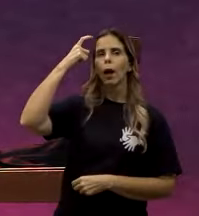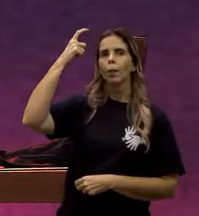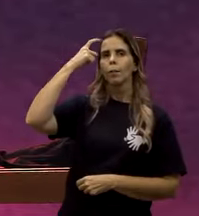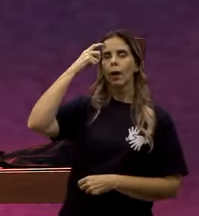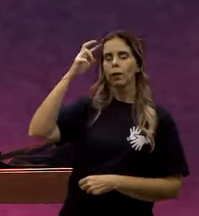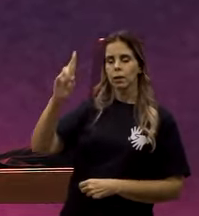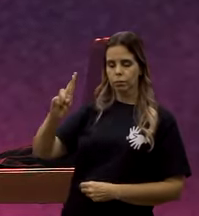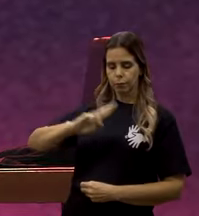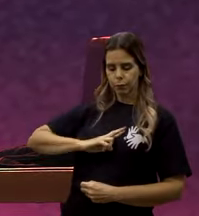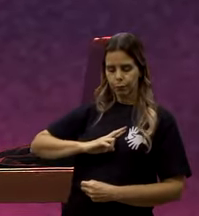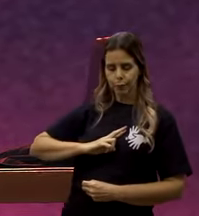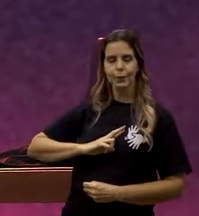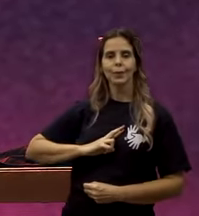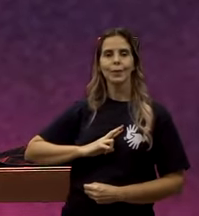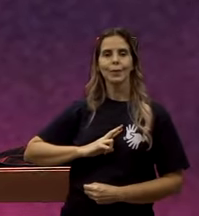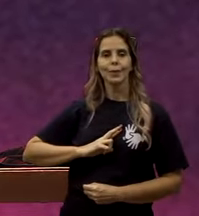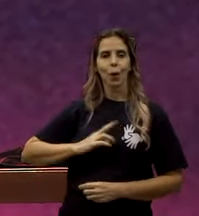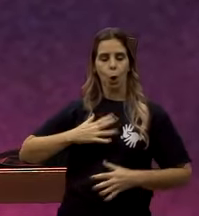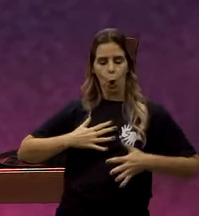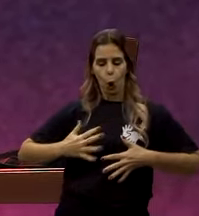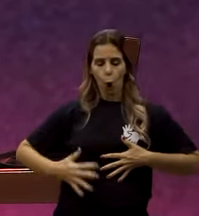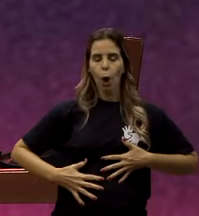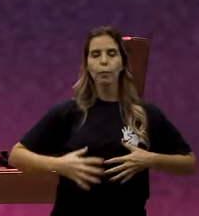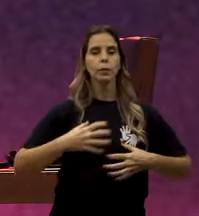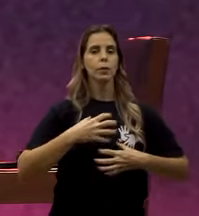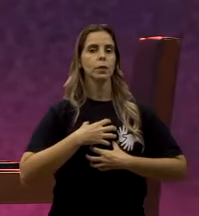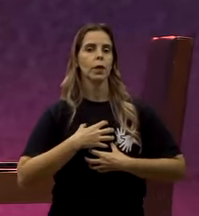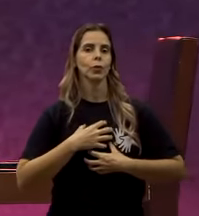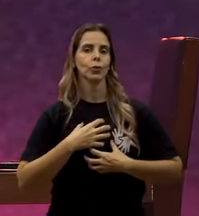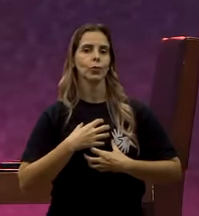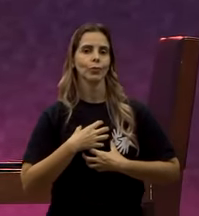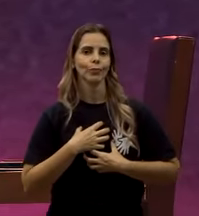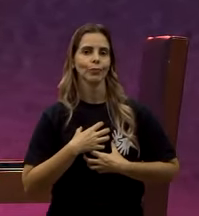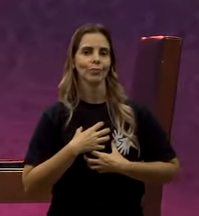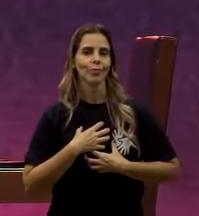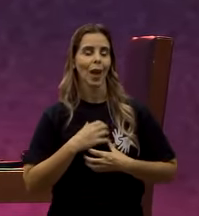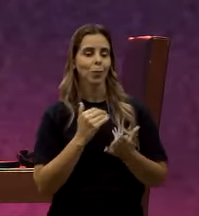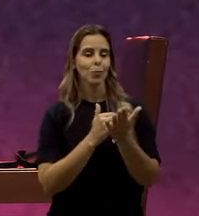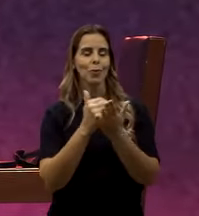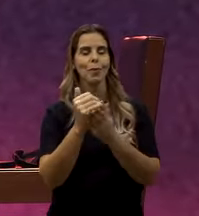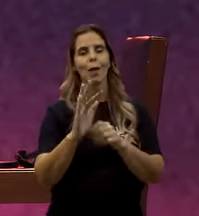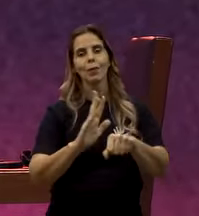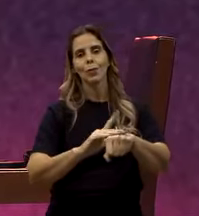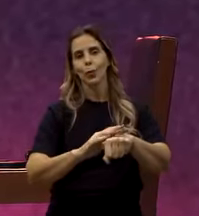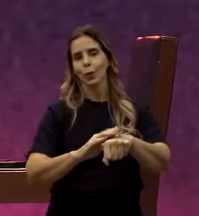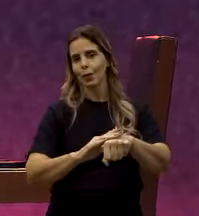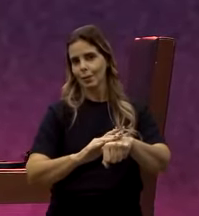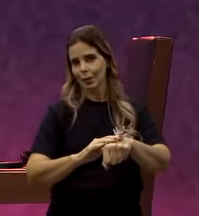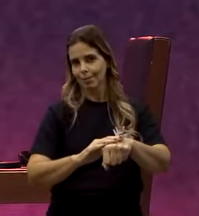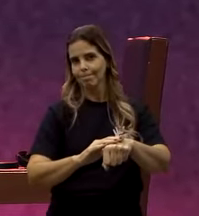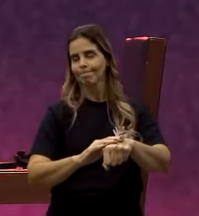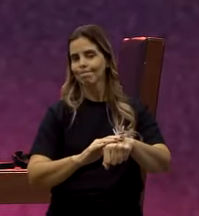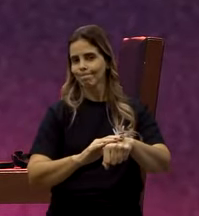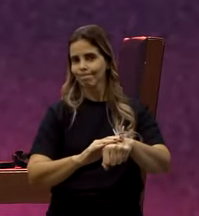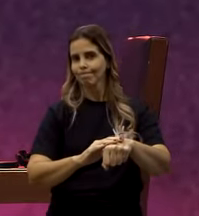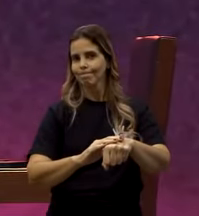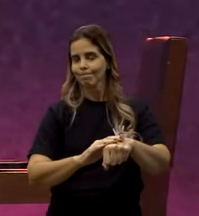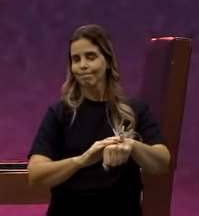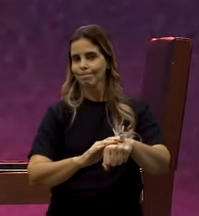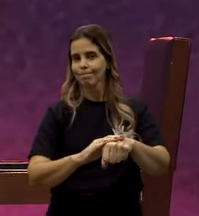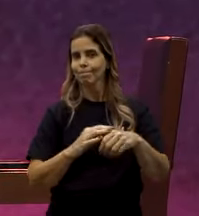resposta aqui se os seus olhos forem bons todo o teu corpo terá luz Quem disse